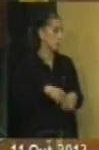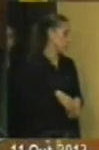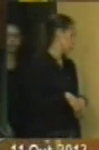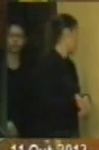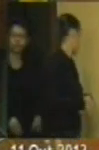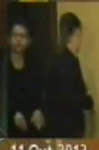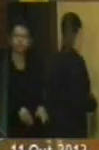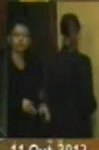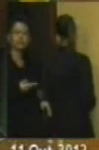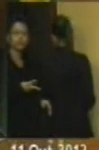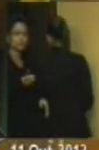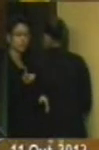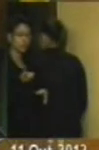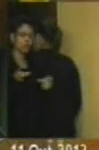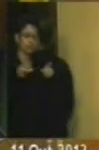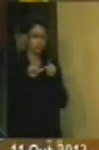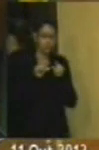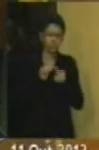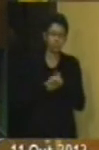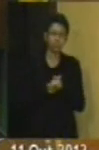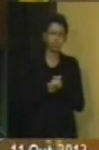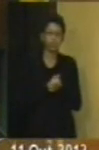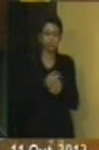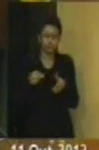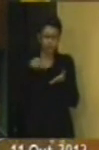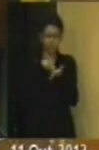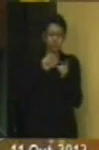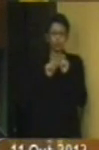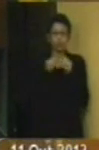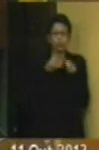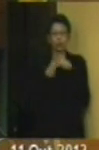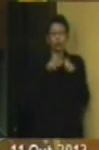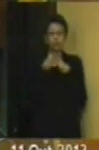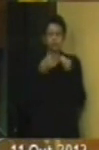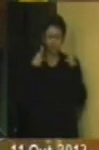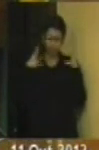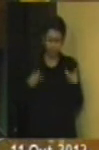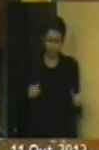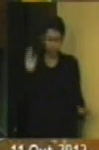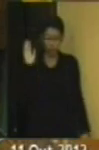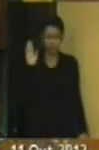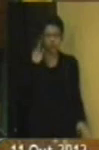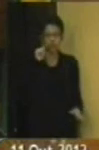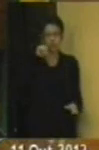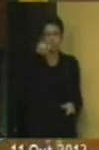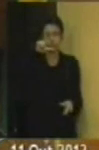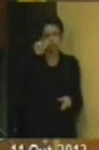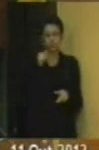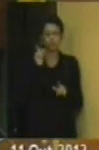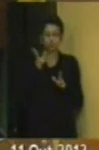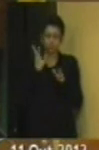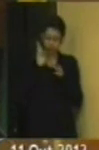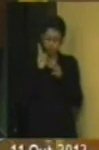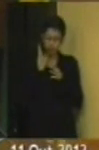do pastel que continua pequeno o excelente deveria vir aqui dizer como é que vai despoluir a praia do anil também foi prometido como é que vai